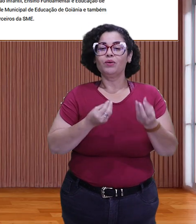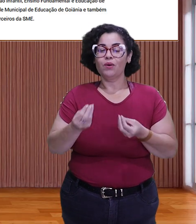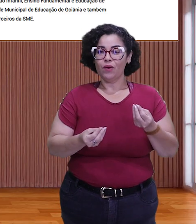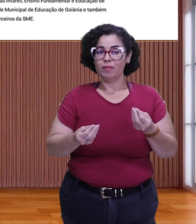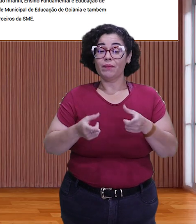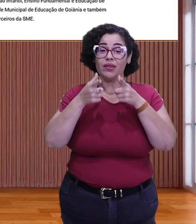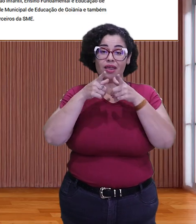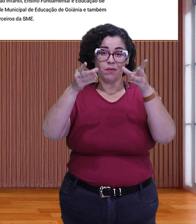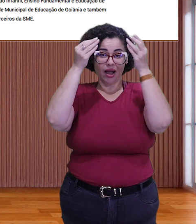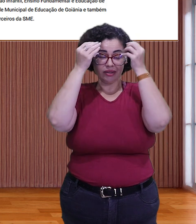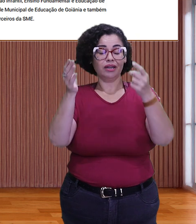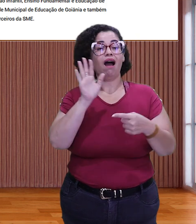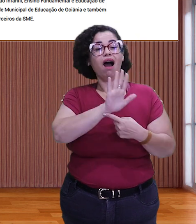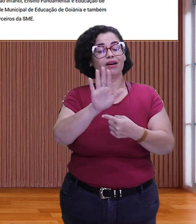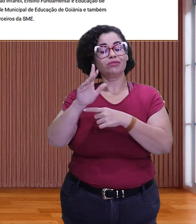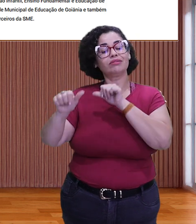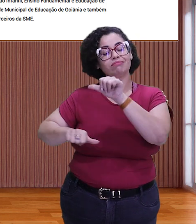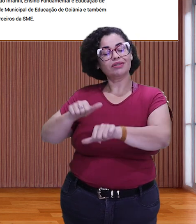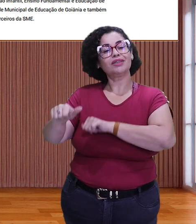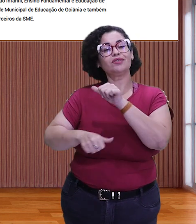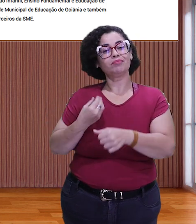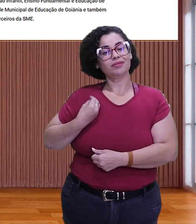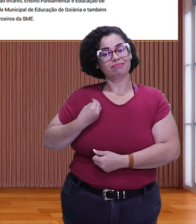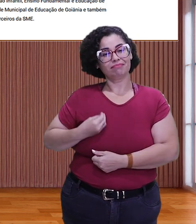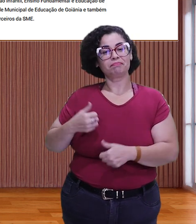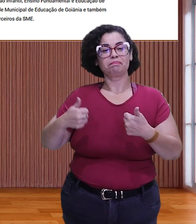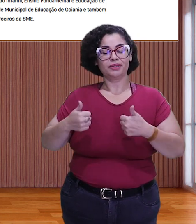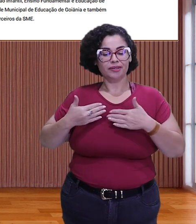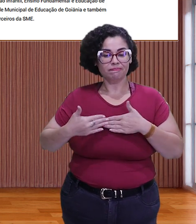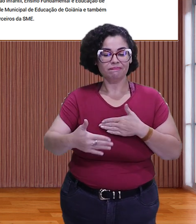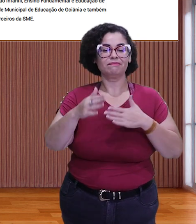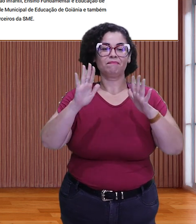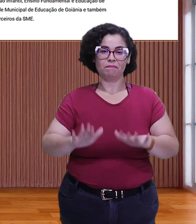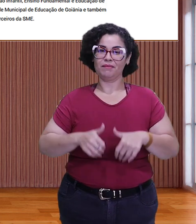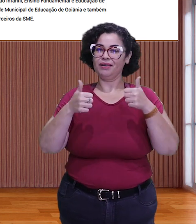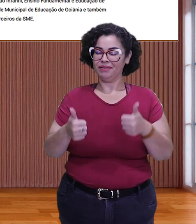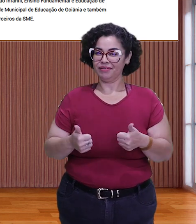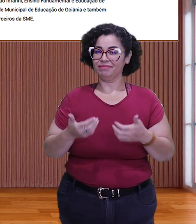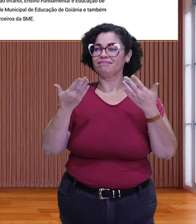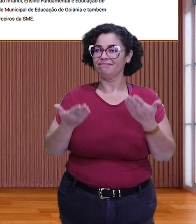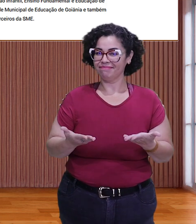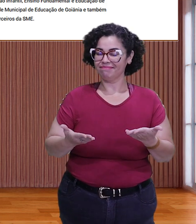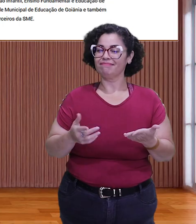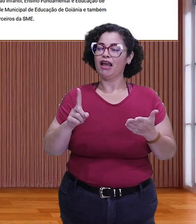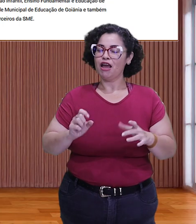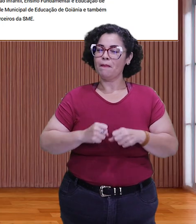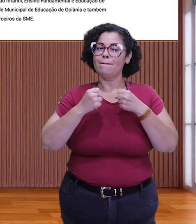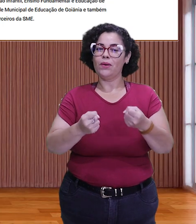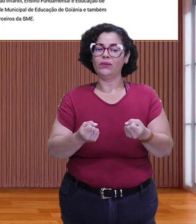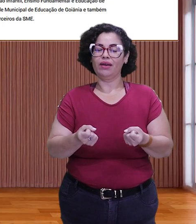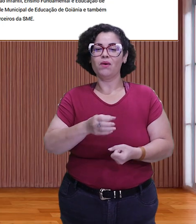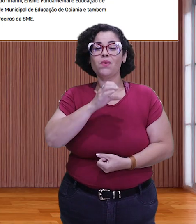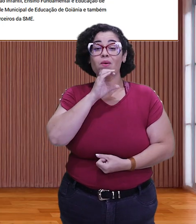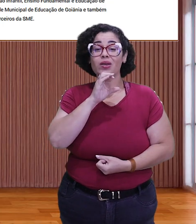a linguagem ajuda a transformar o que ainda precisa melhorar. E esse é o poder do